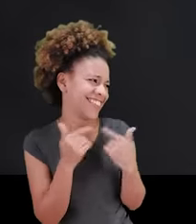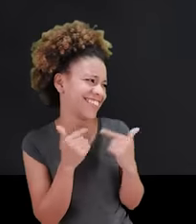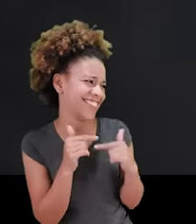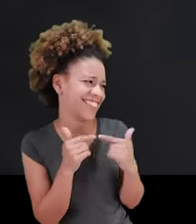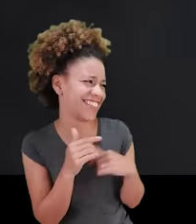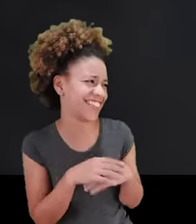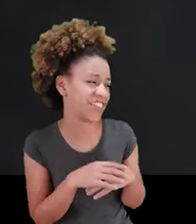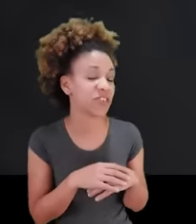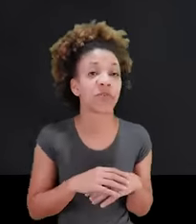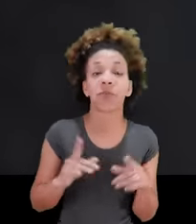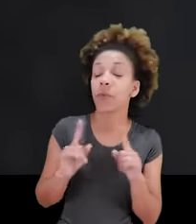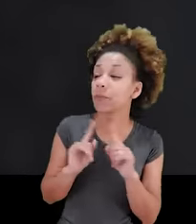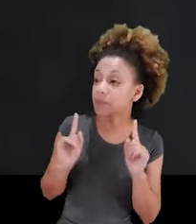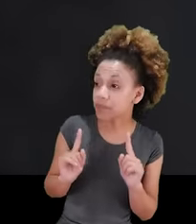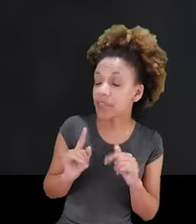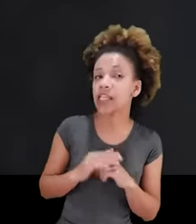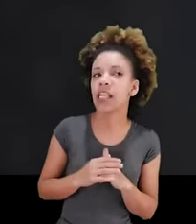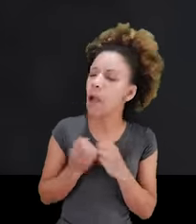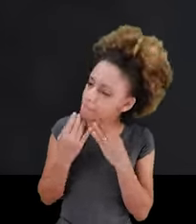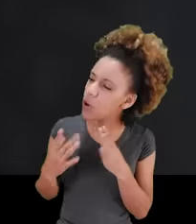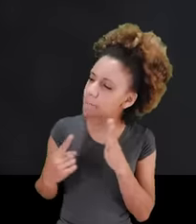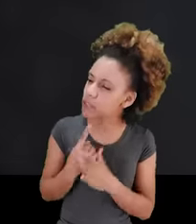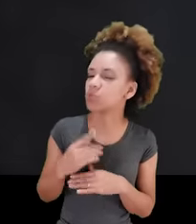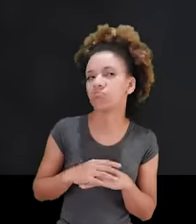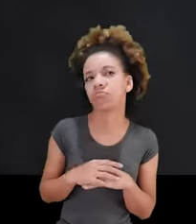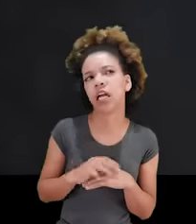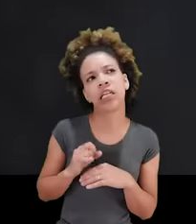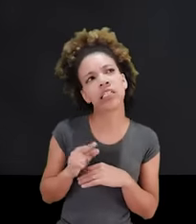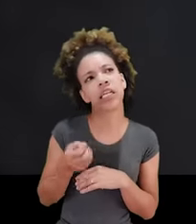mas jogadores da bola. Mas, pá, boa pergunta, se ele é um bom.